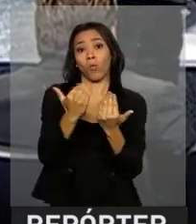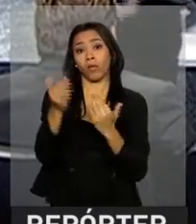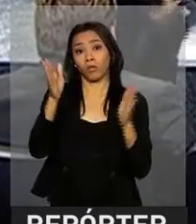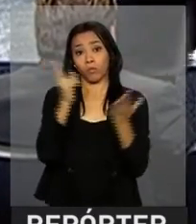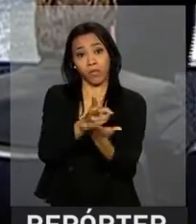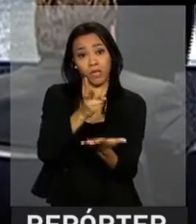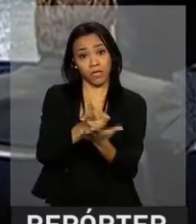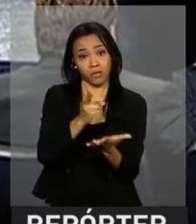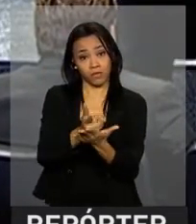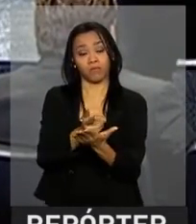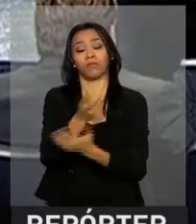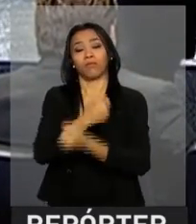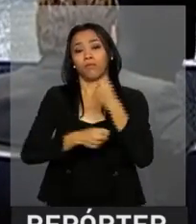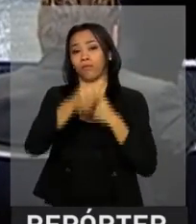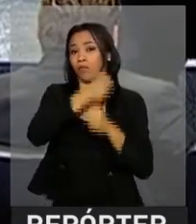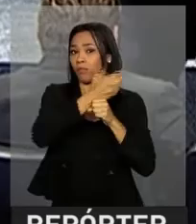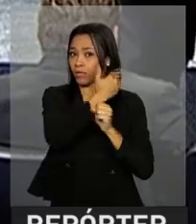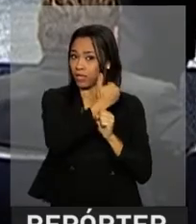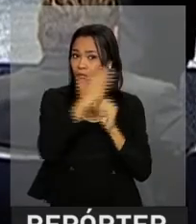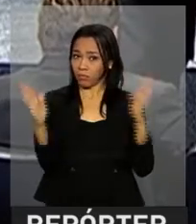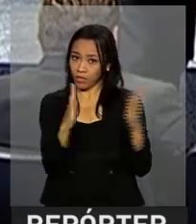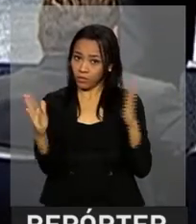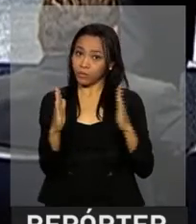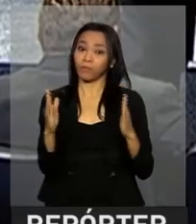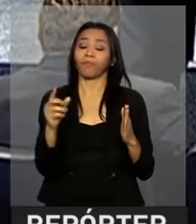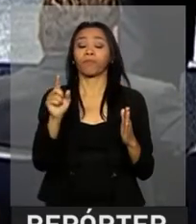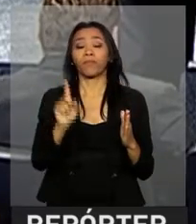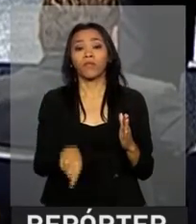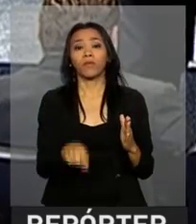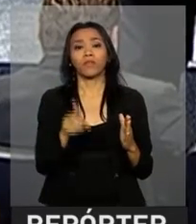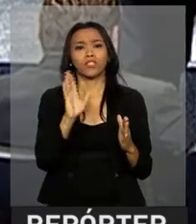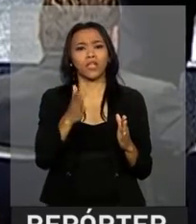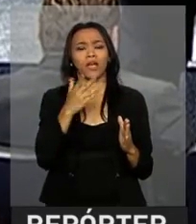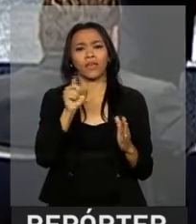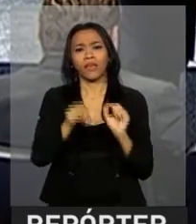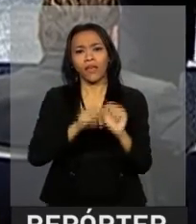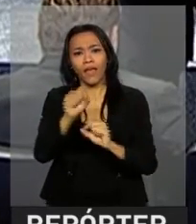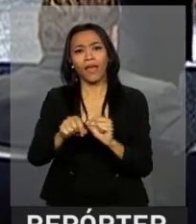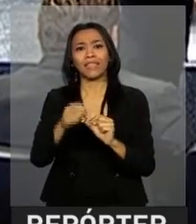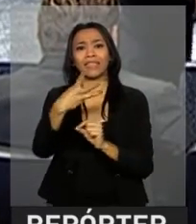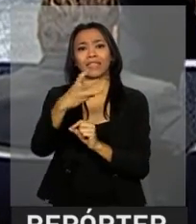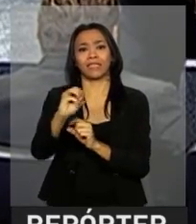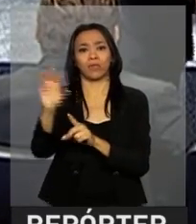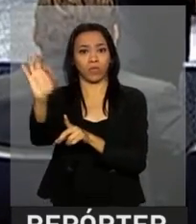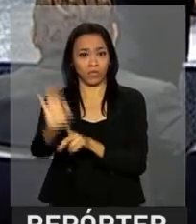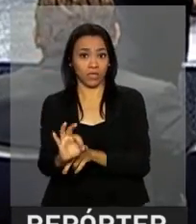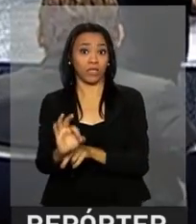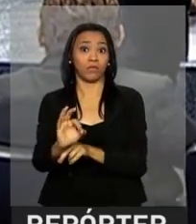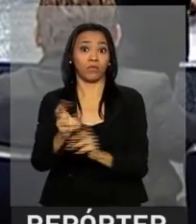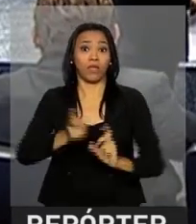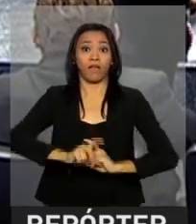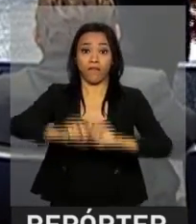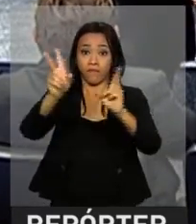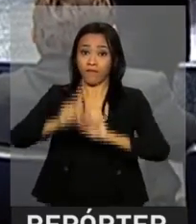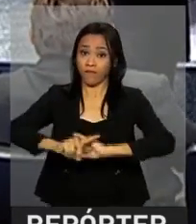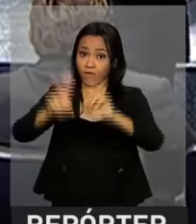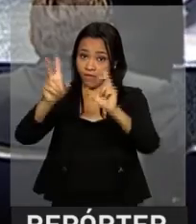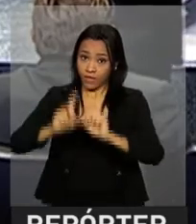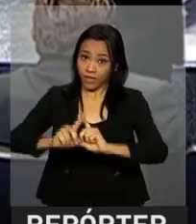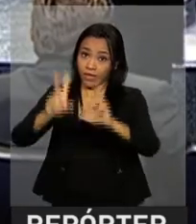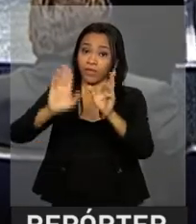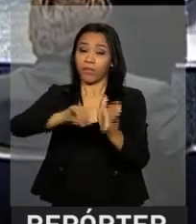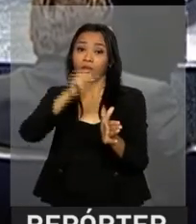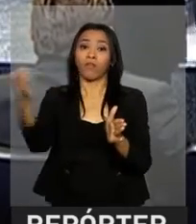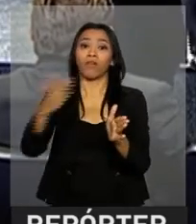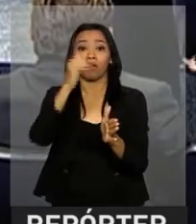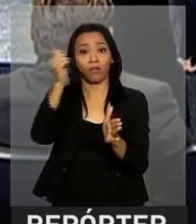o agronegócio é um dos grandes responsáveis por esse superávit, já que ele responde por mais de 30% das exportações brasileiras.